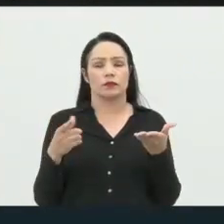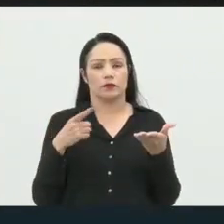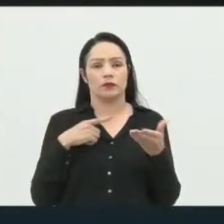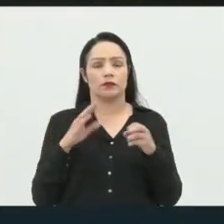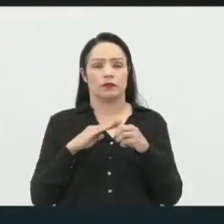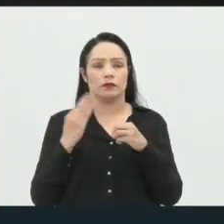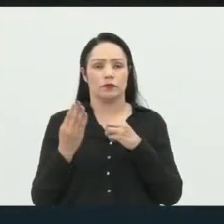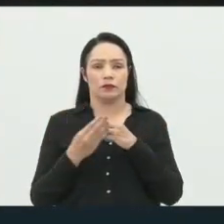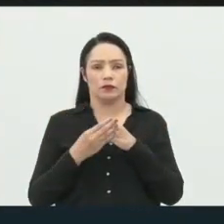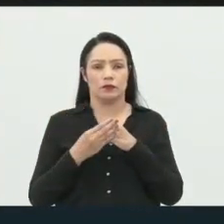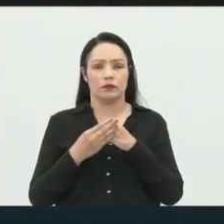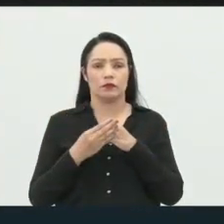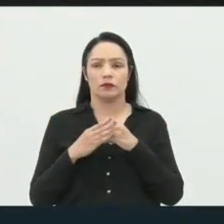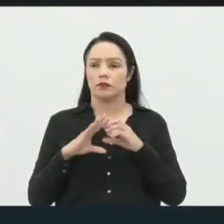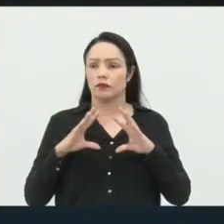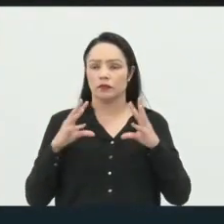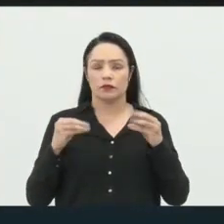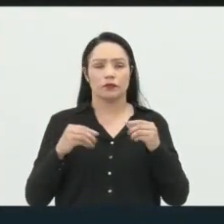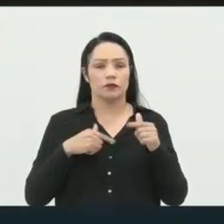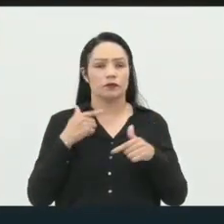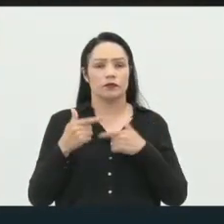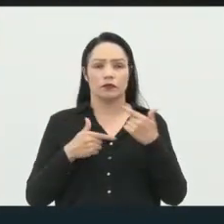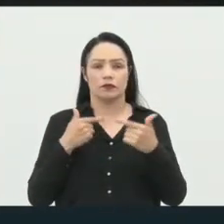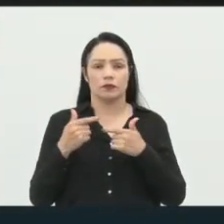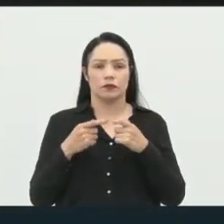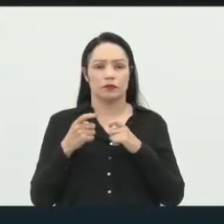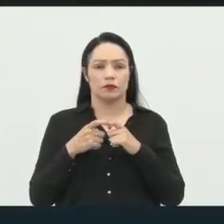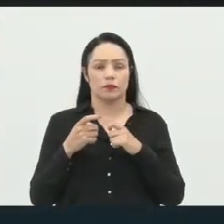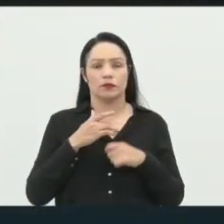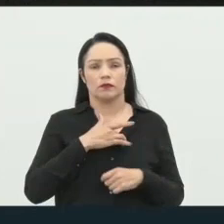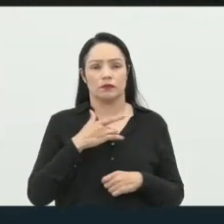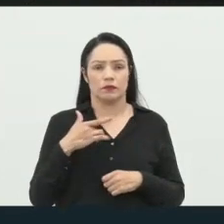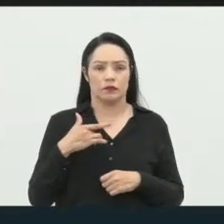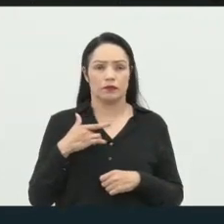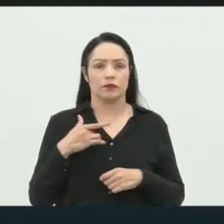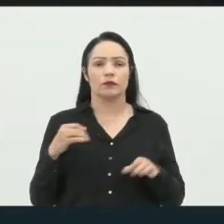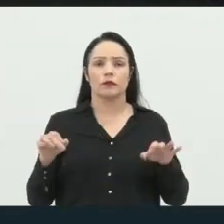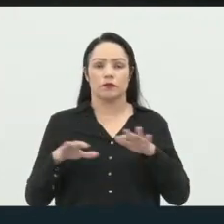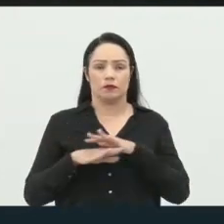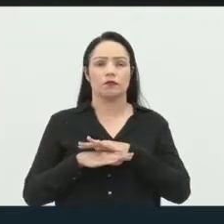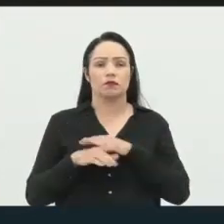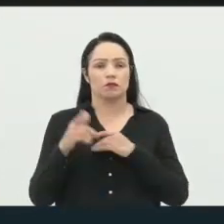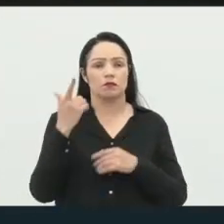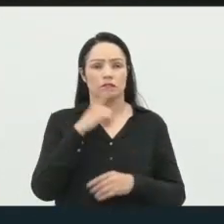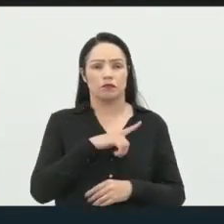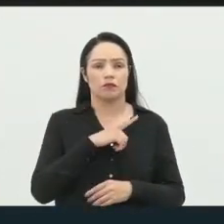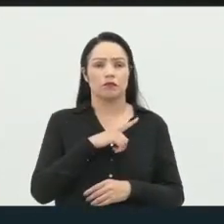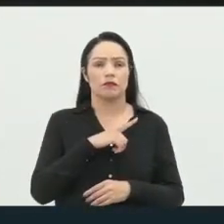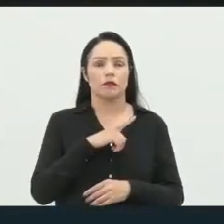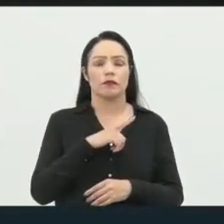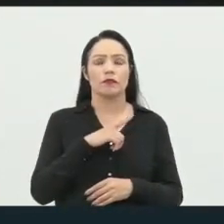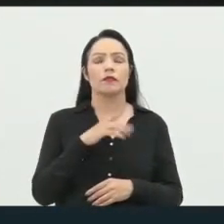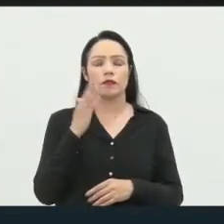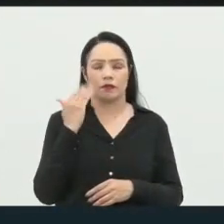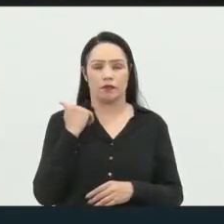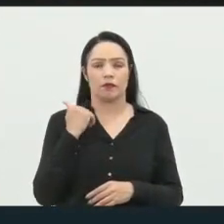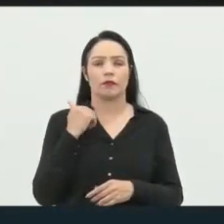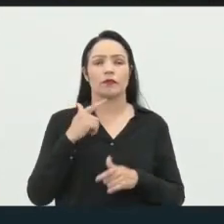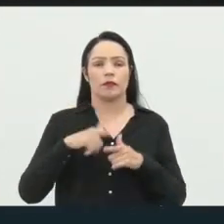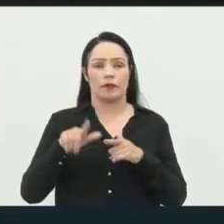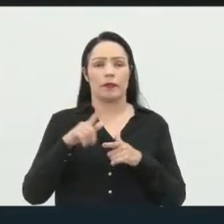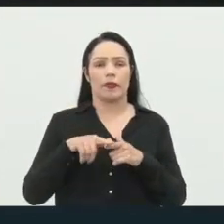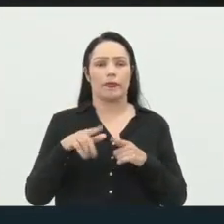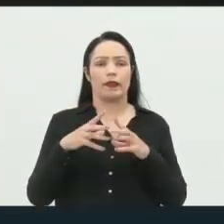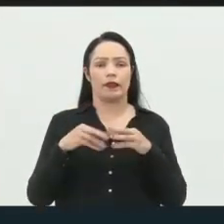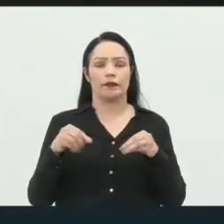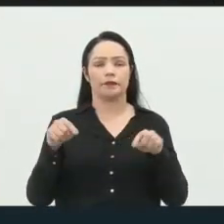completo então é por isso que eu trago até vocês o problema porque eu sei que essa casa vai resolver o nosso problema então